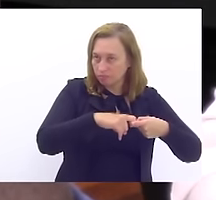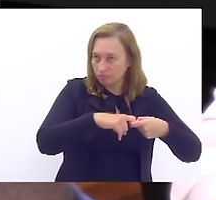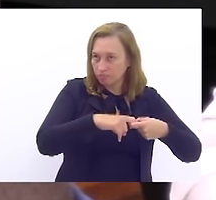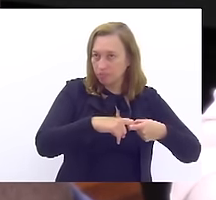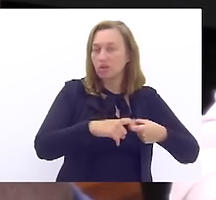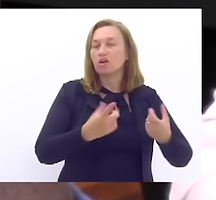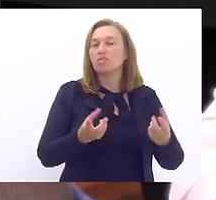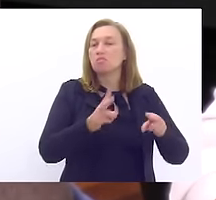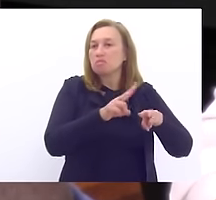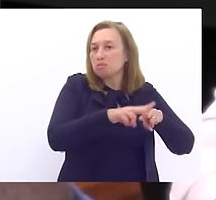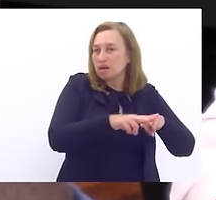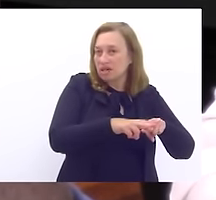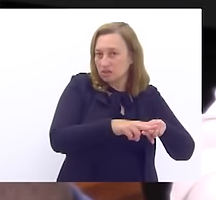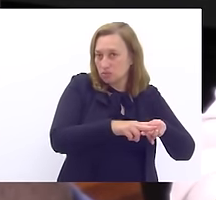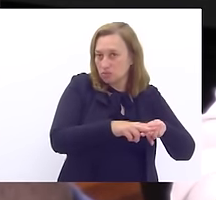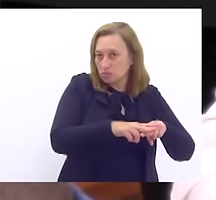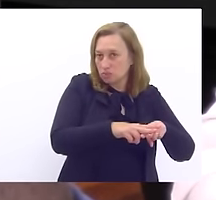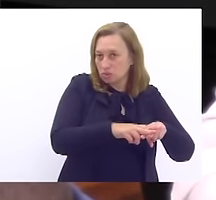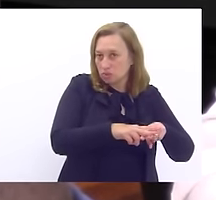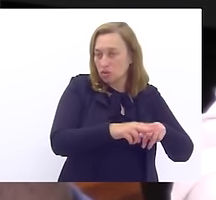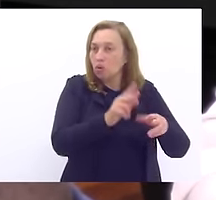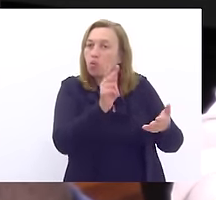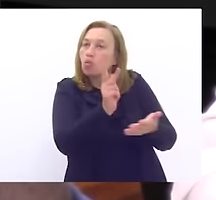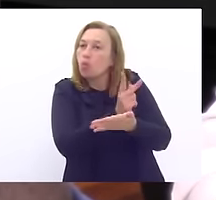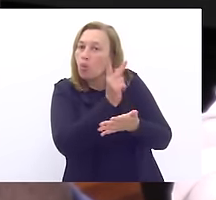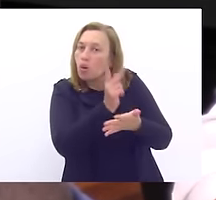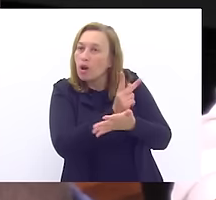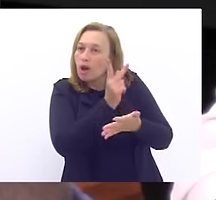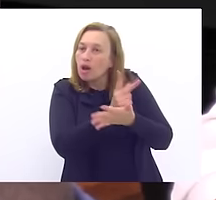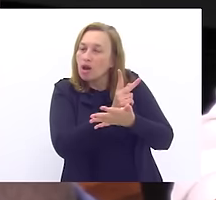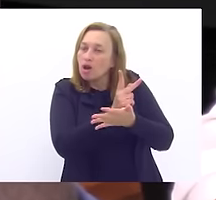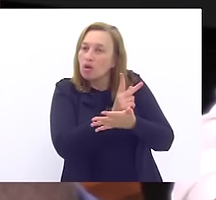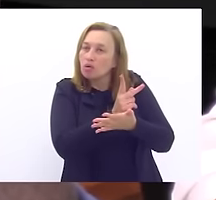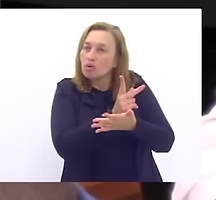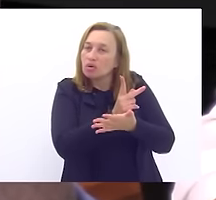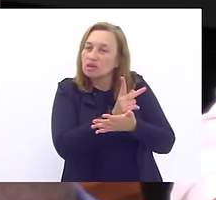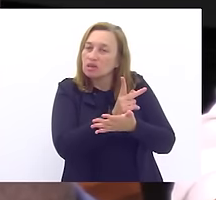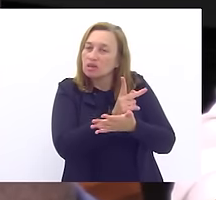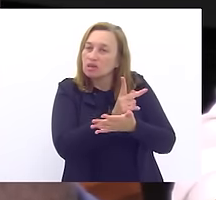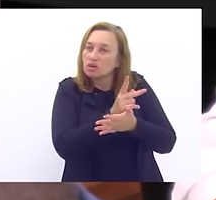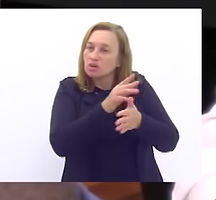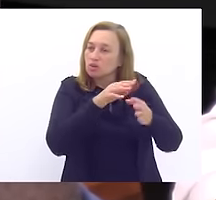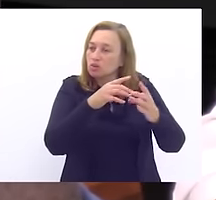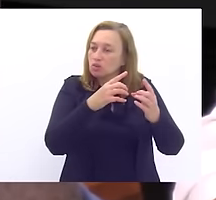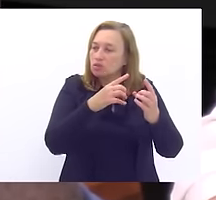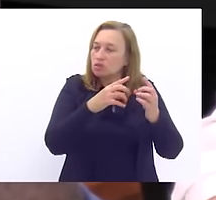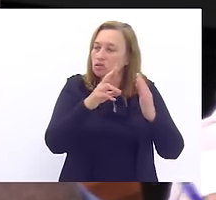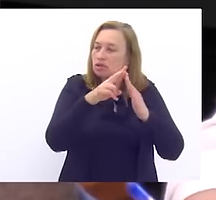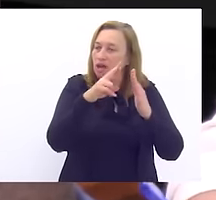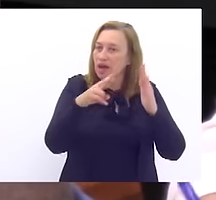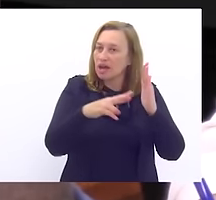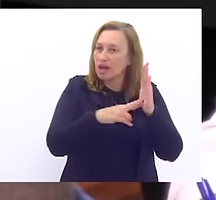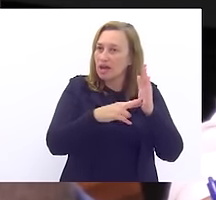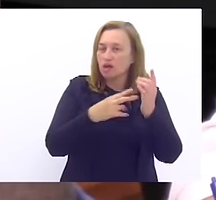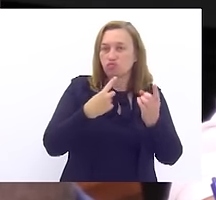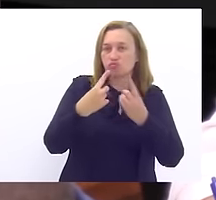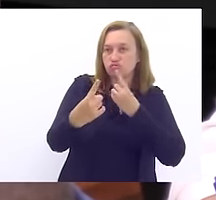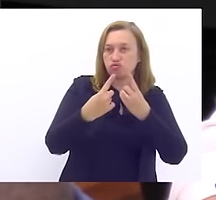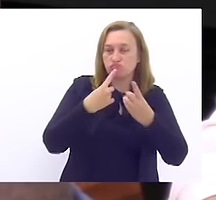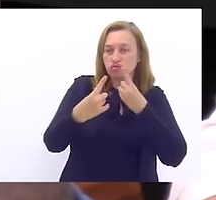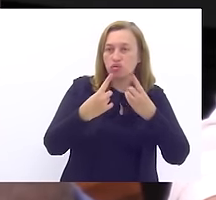compartilhados derivados de alguma irregularidade de trânsito aí sim aplica-se o prazo do CTB no caso de